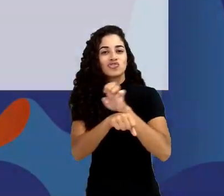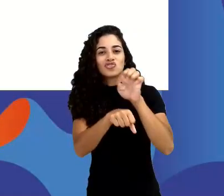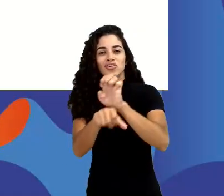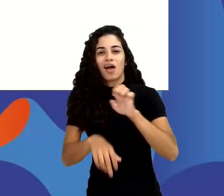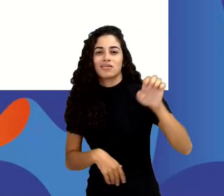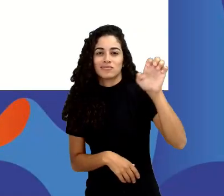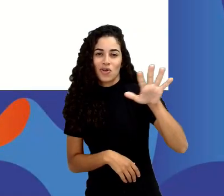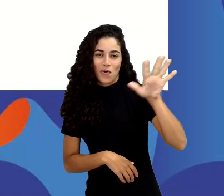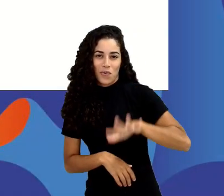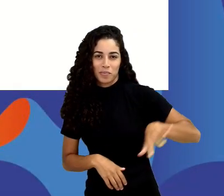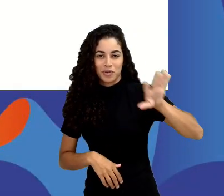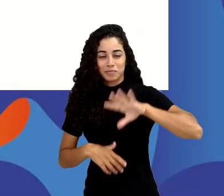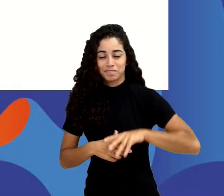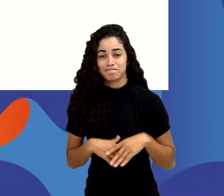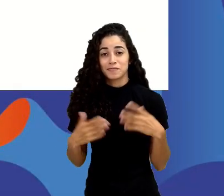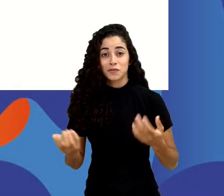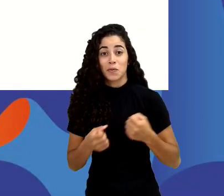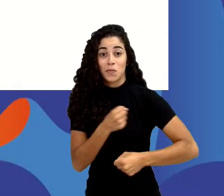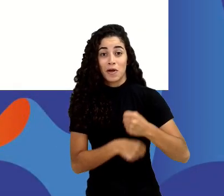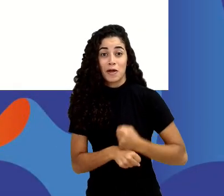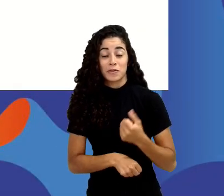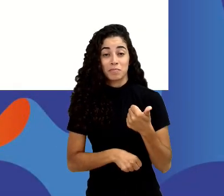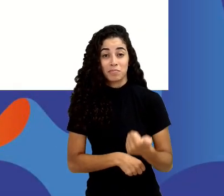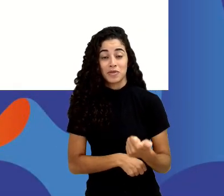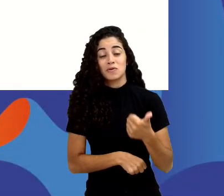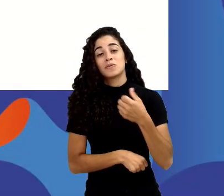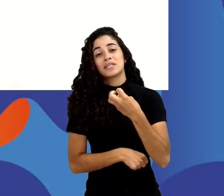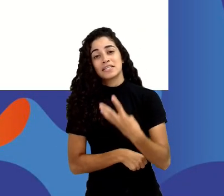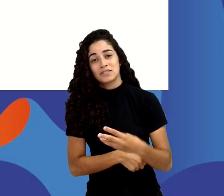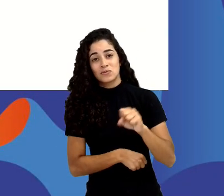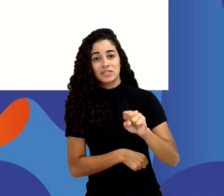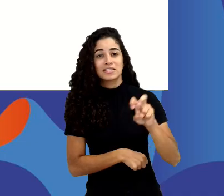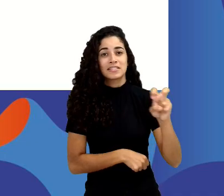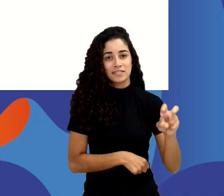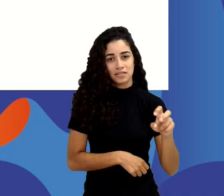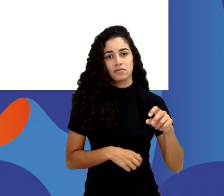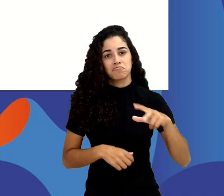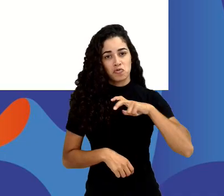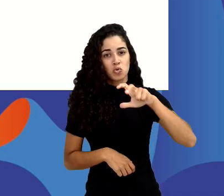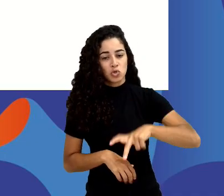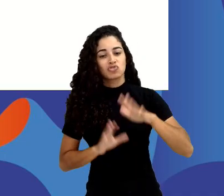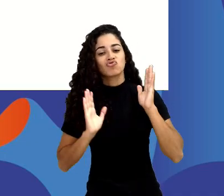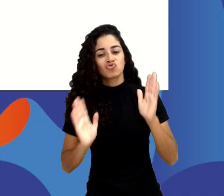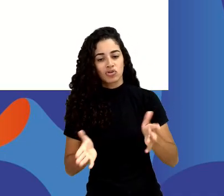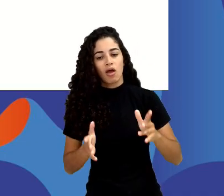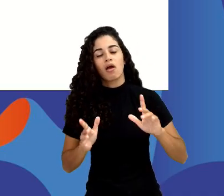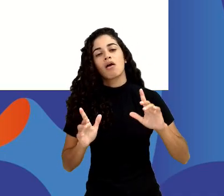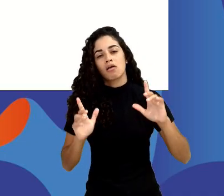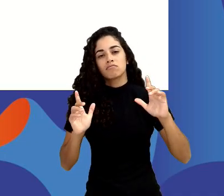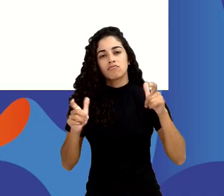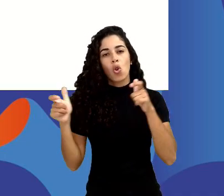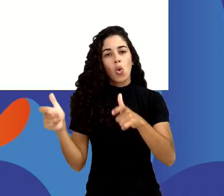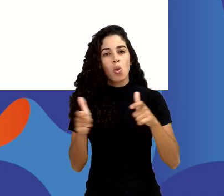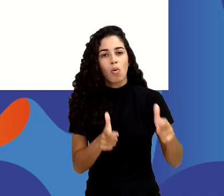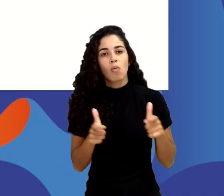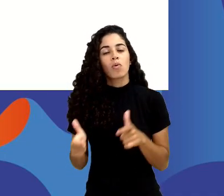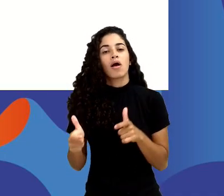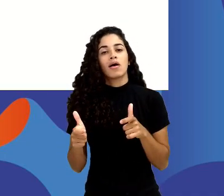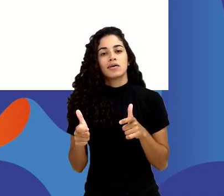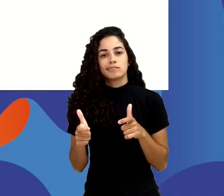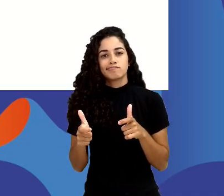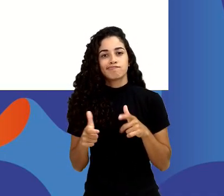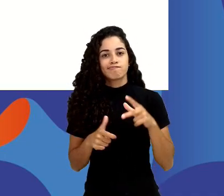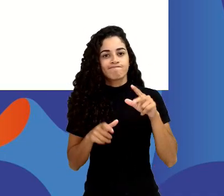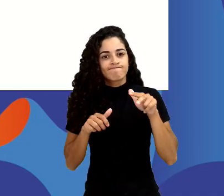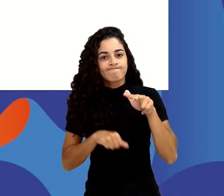período. Então, em 1385, Portugal já era um reino unificado e, devido a